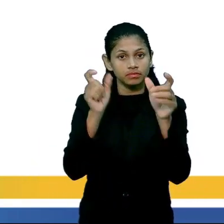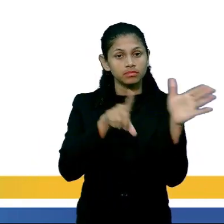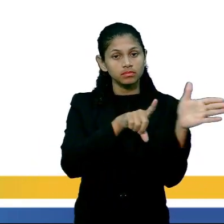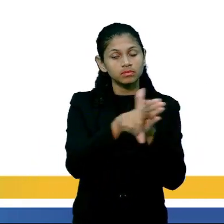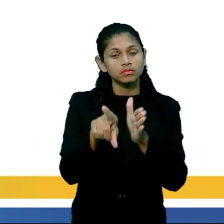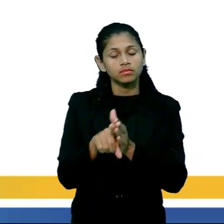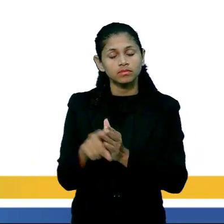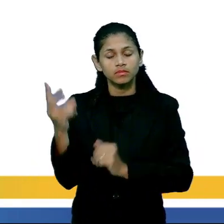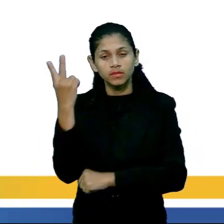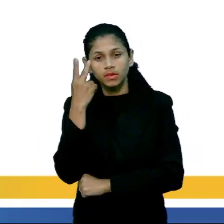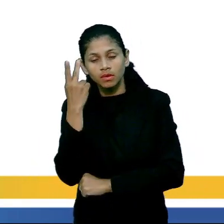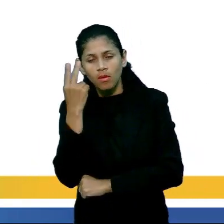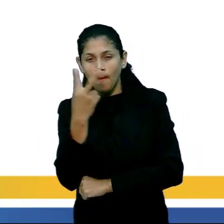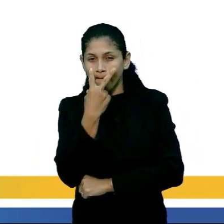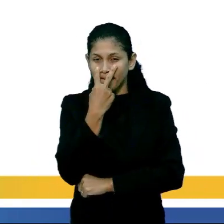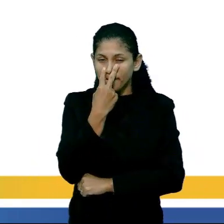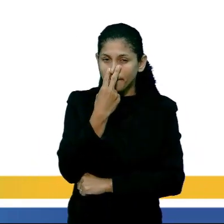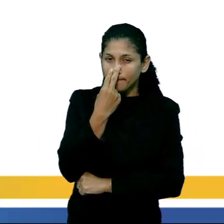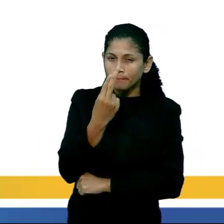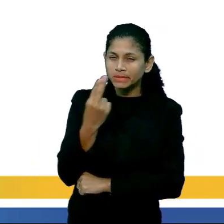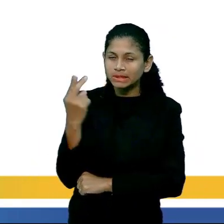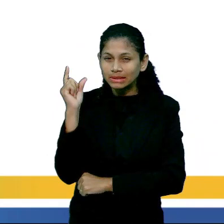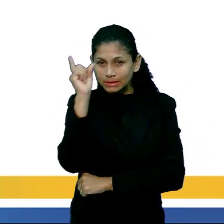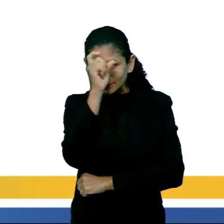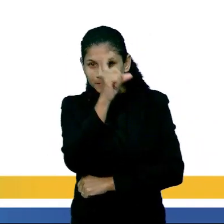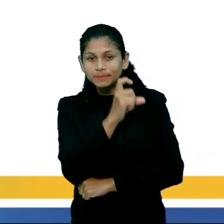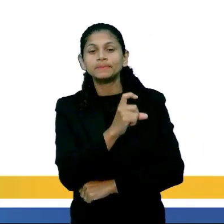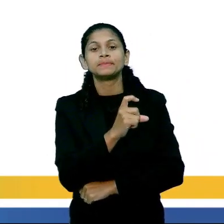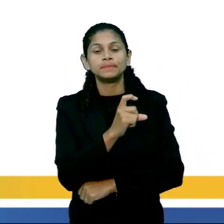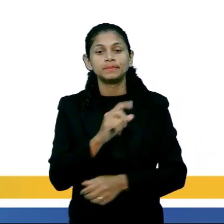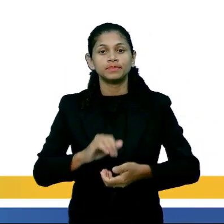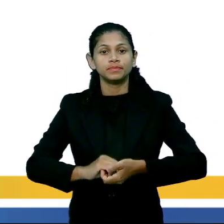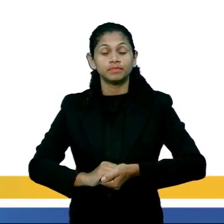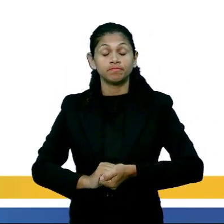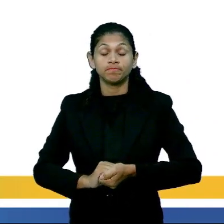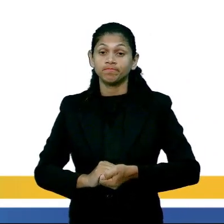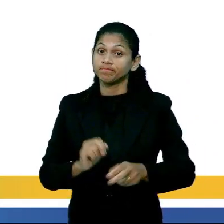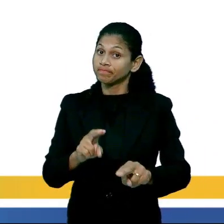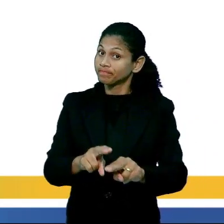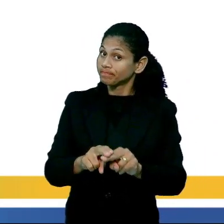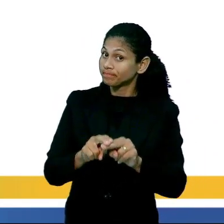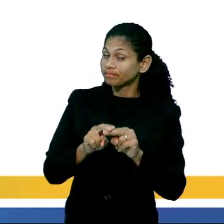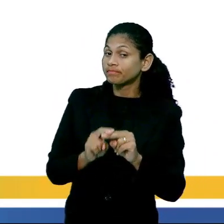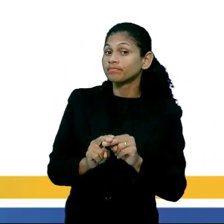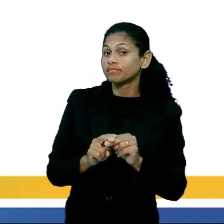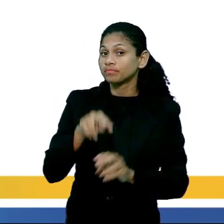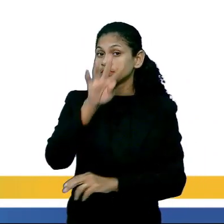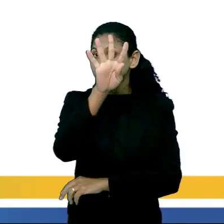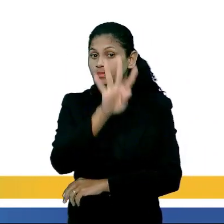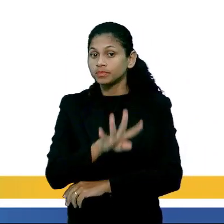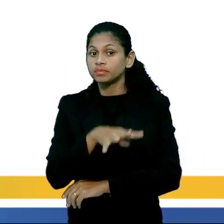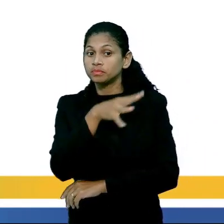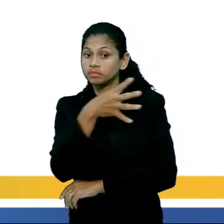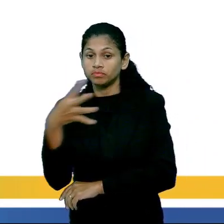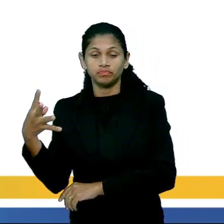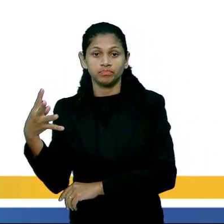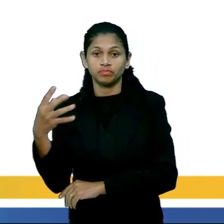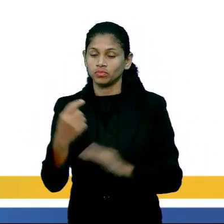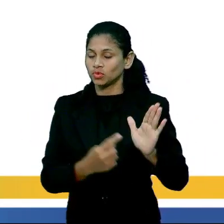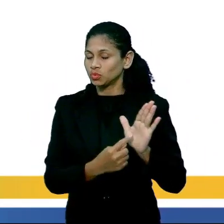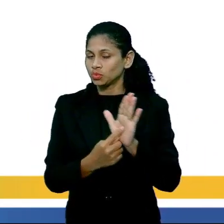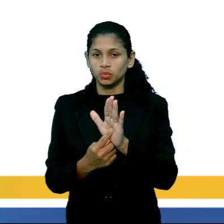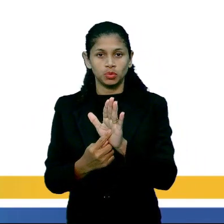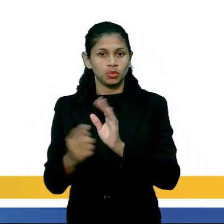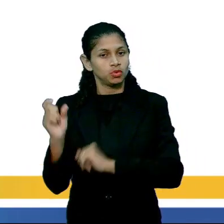normalmente ela parece um pouco difícil porém o gráfico não traz nada de dificuldade